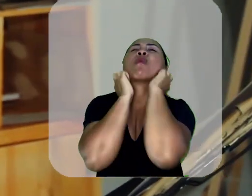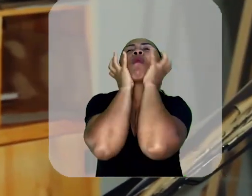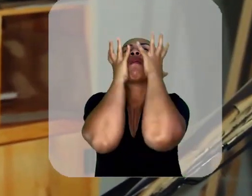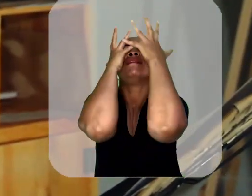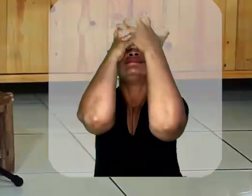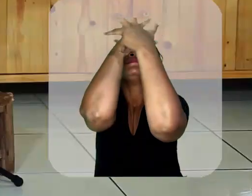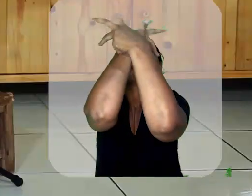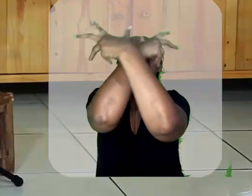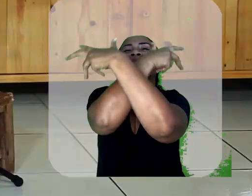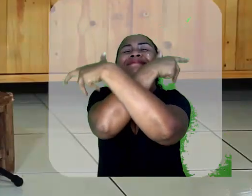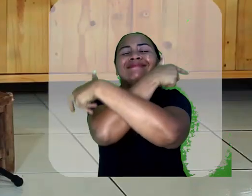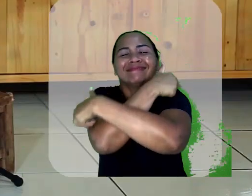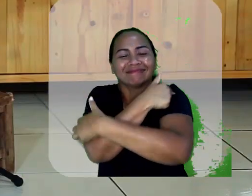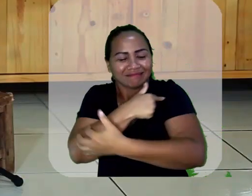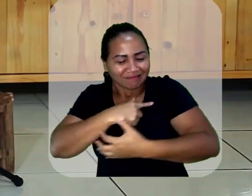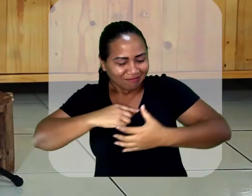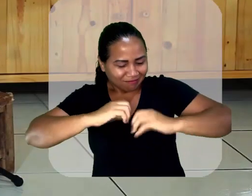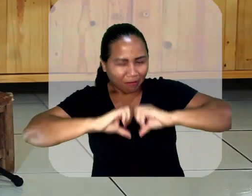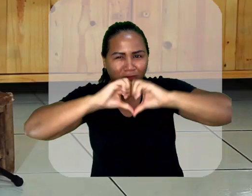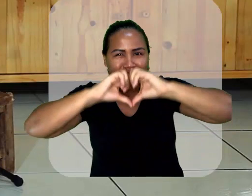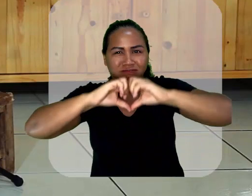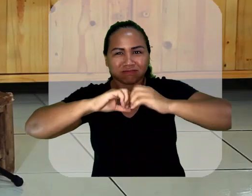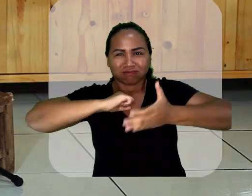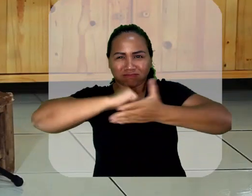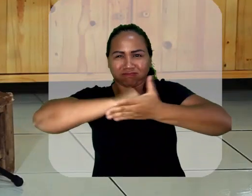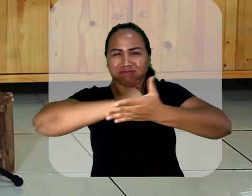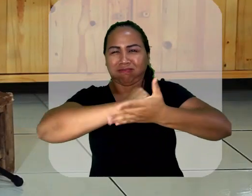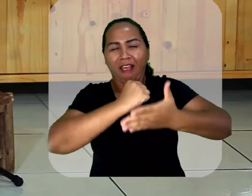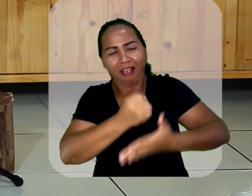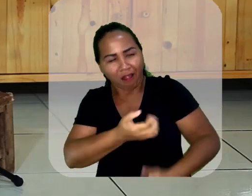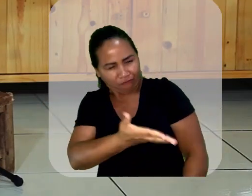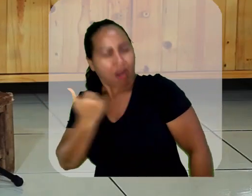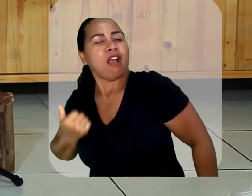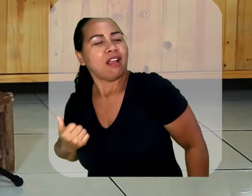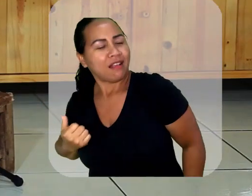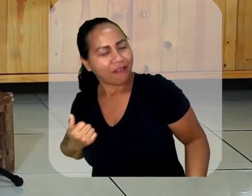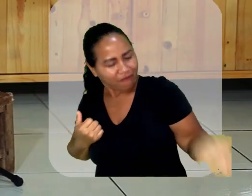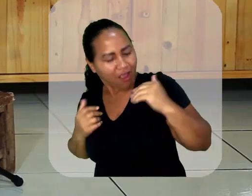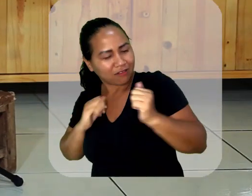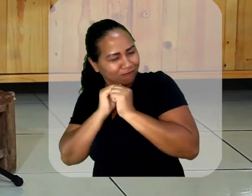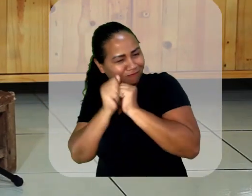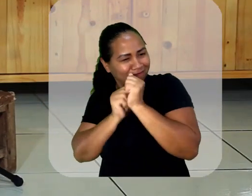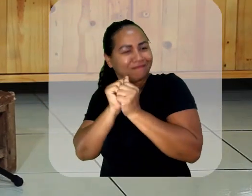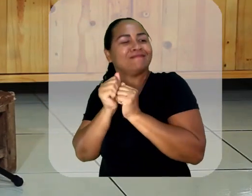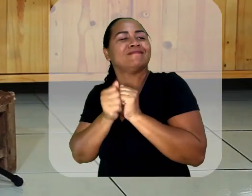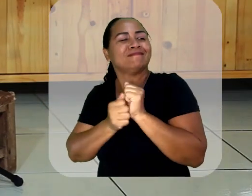mar. Meu peito, Zé, no tambor do meu peito, vem, vem em mim, vem se cacuriar.